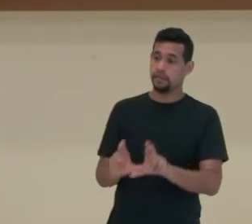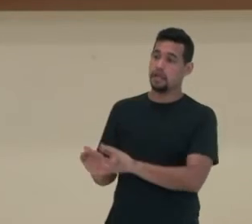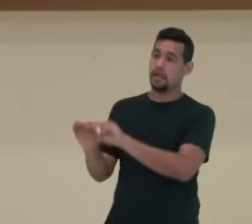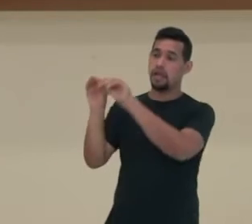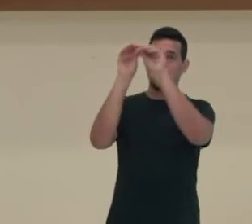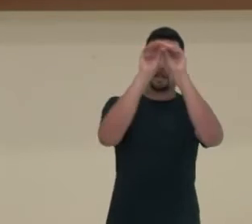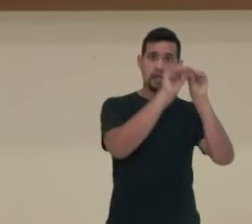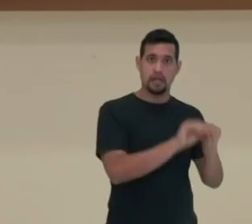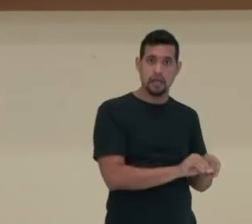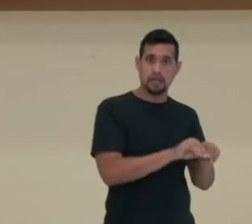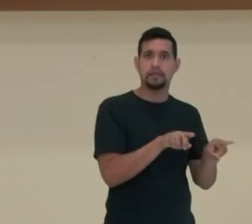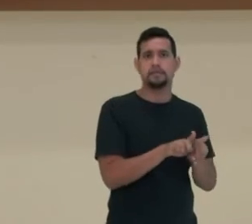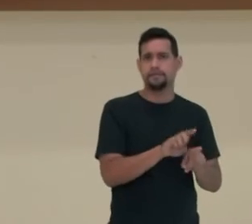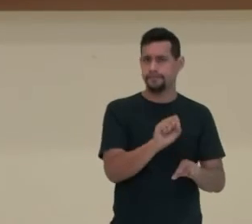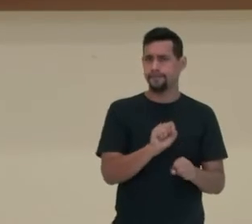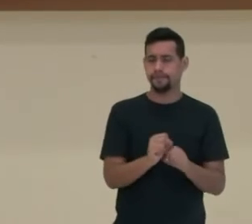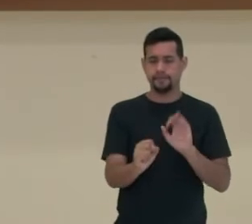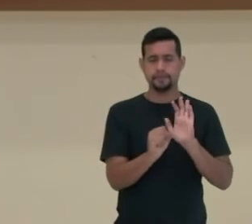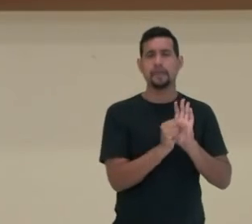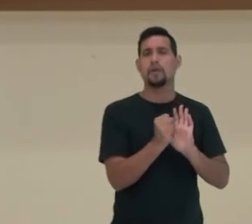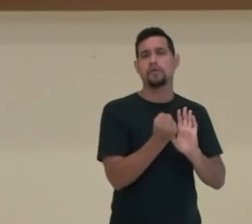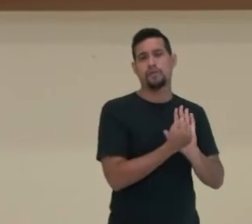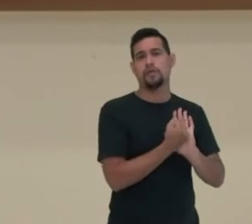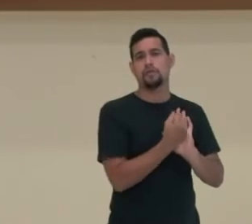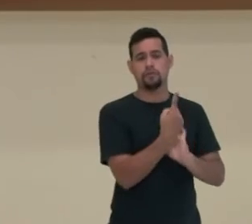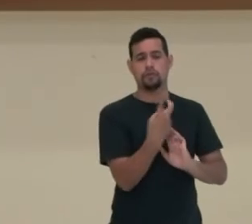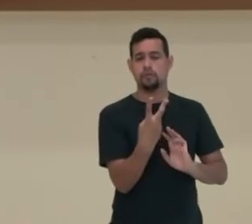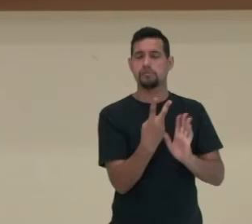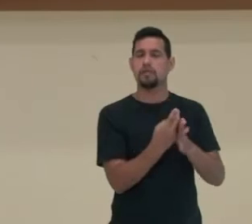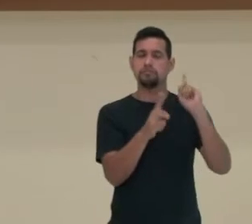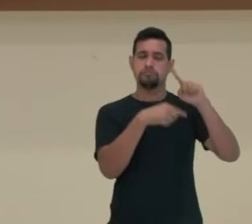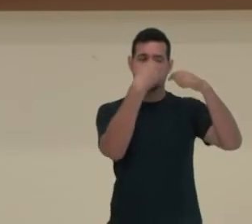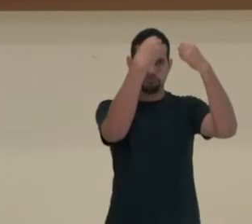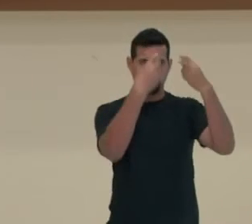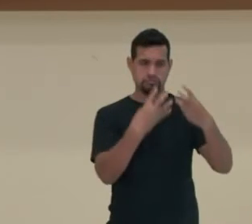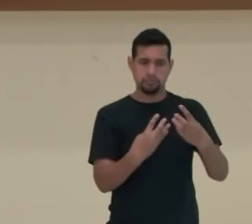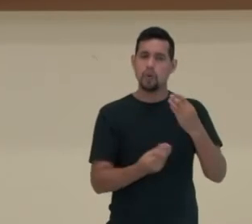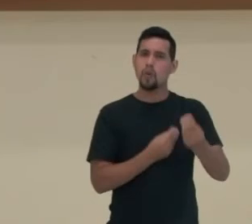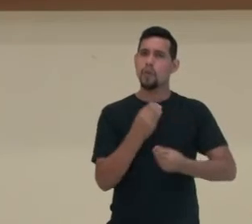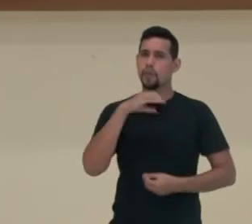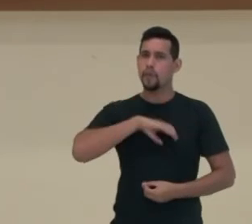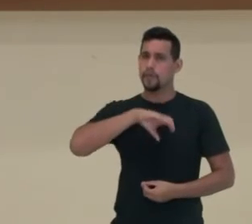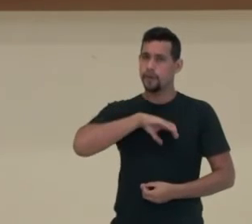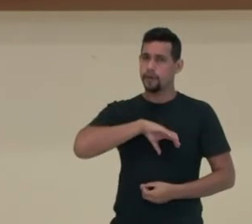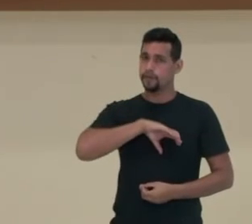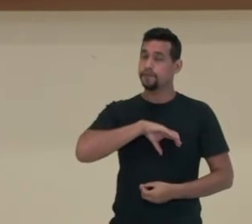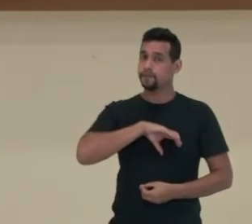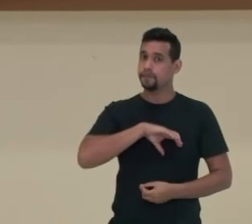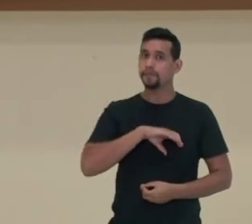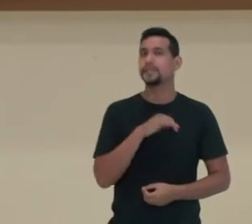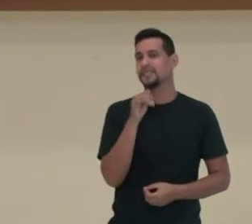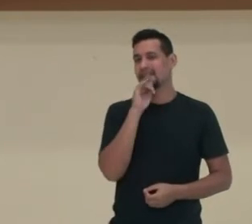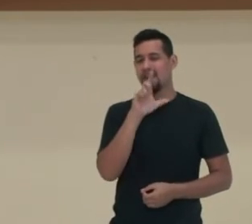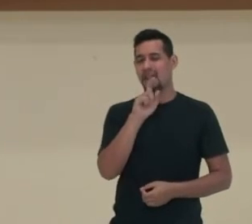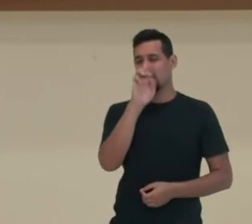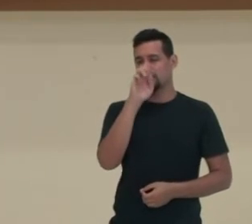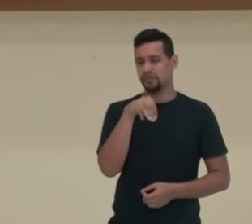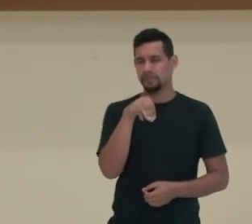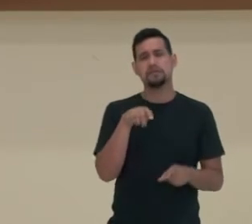reino portucalense, inclusive no século XII, que explica a origem da língua portuguesa, de origem